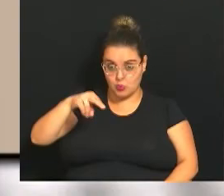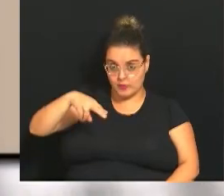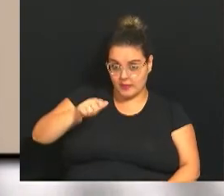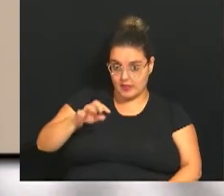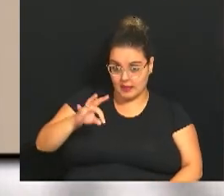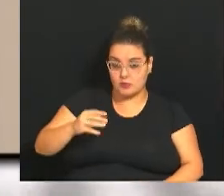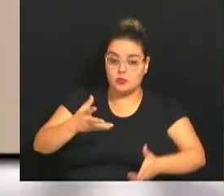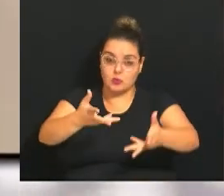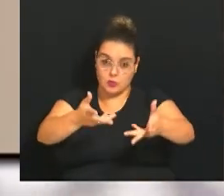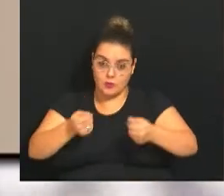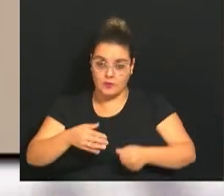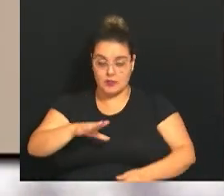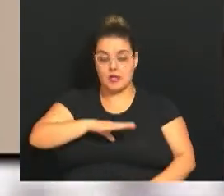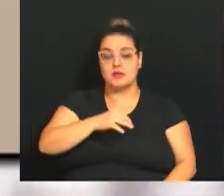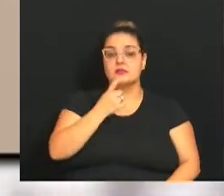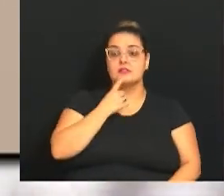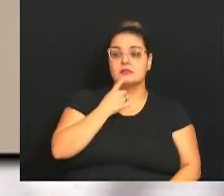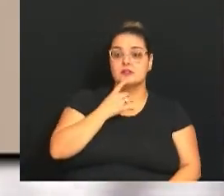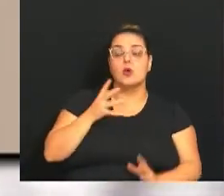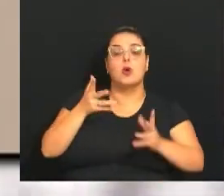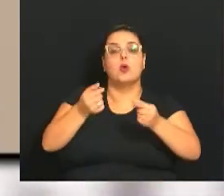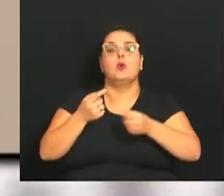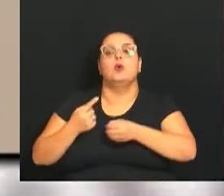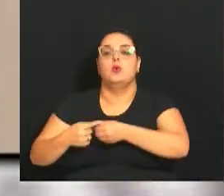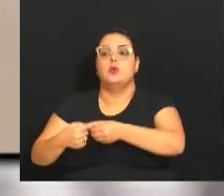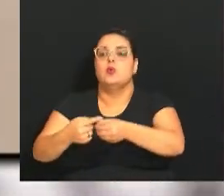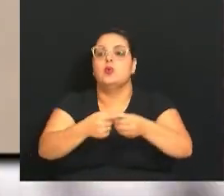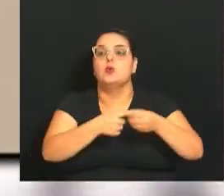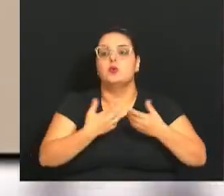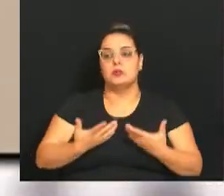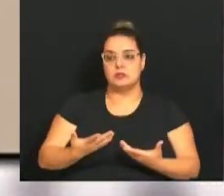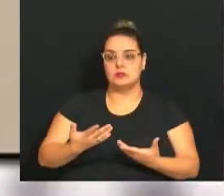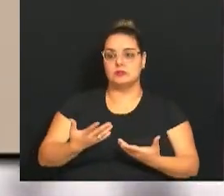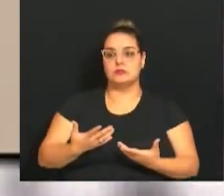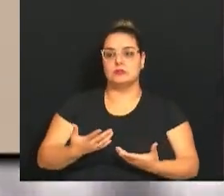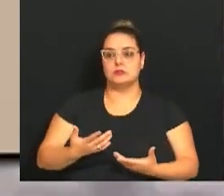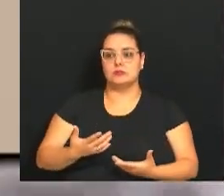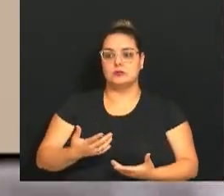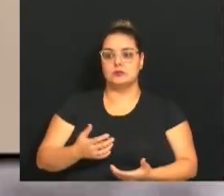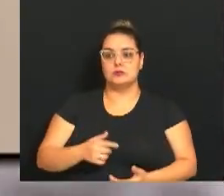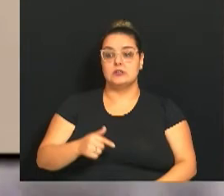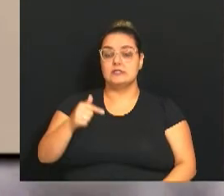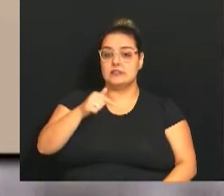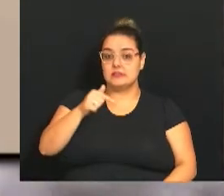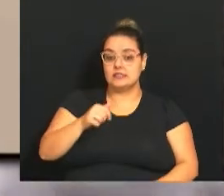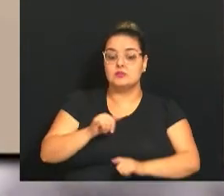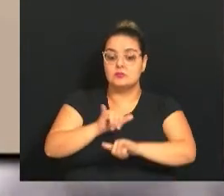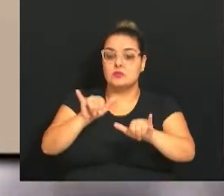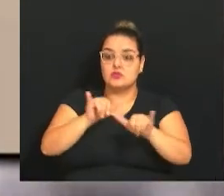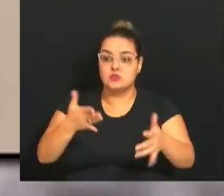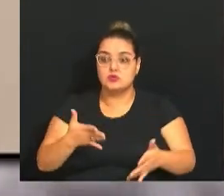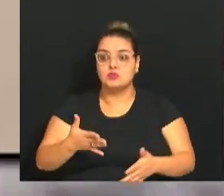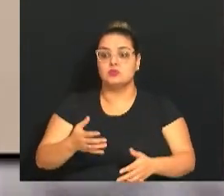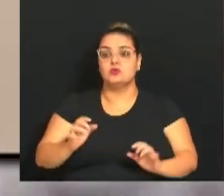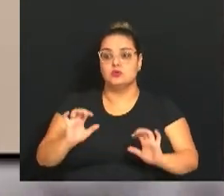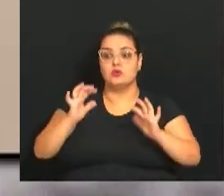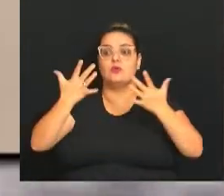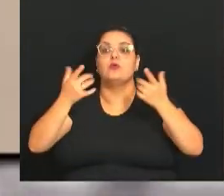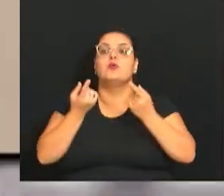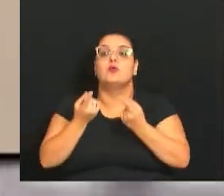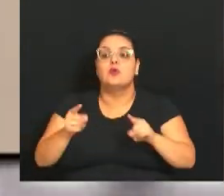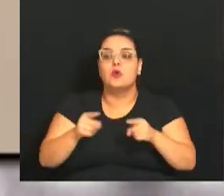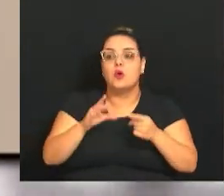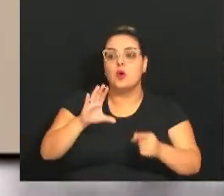de Campinas e toda a região para a 7ª edição do Festival de Música